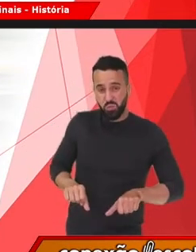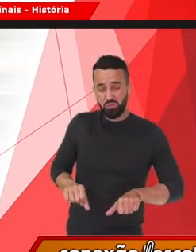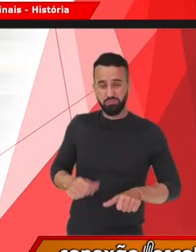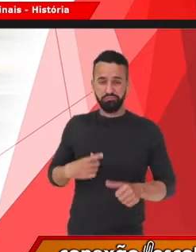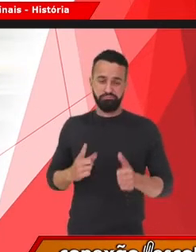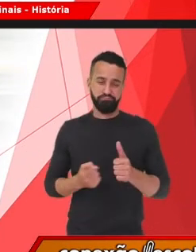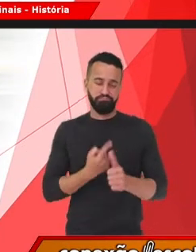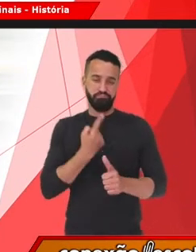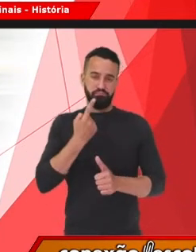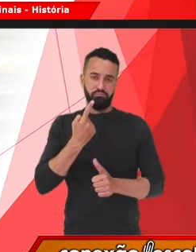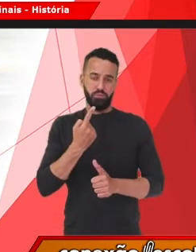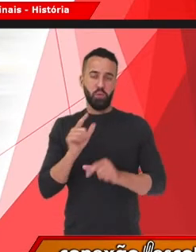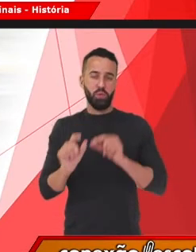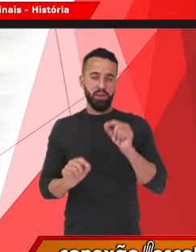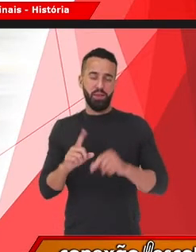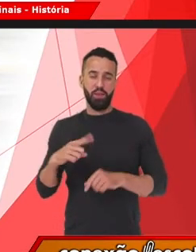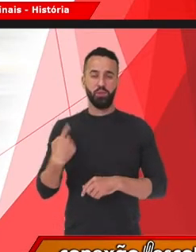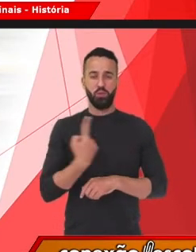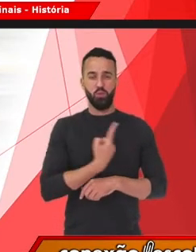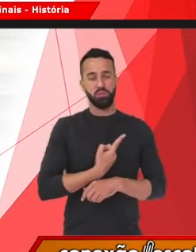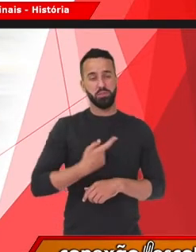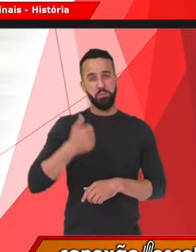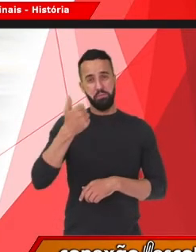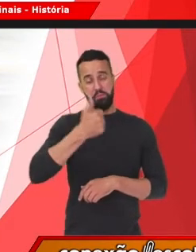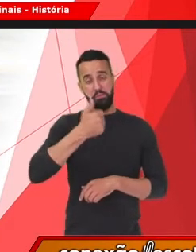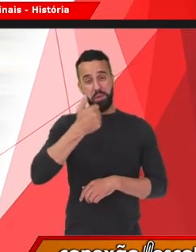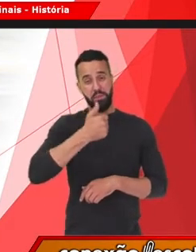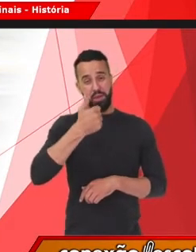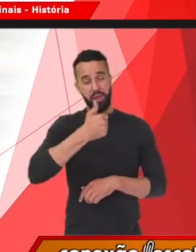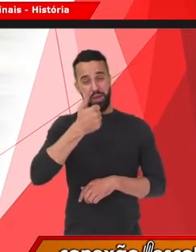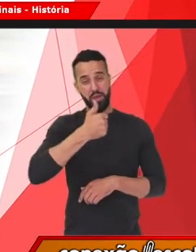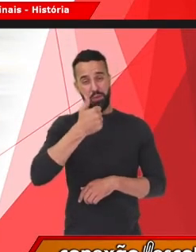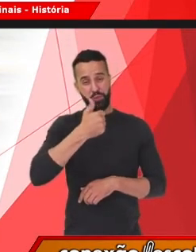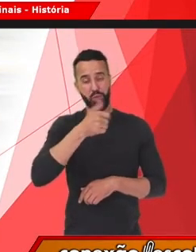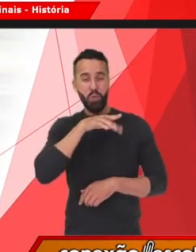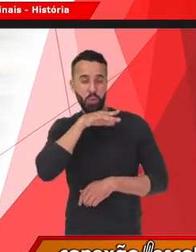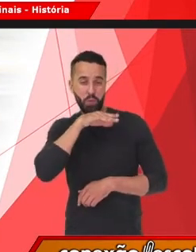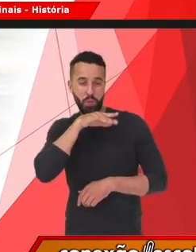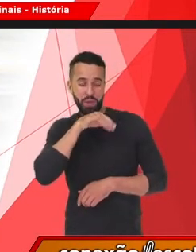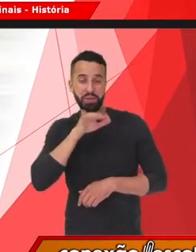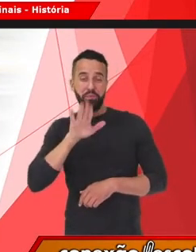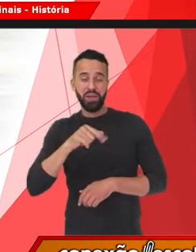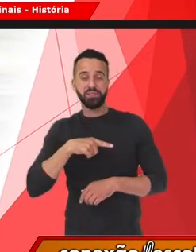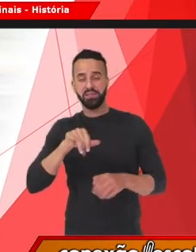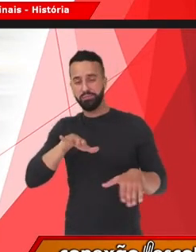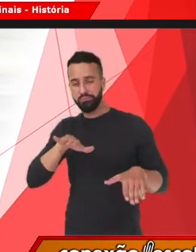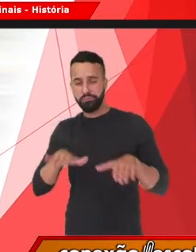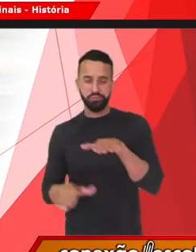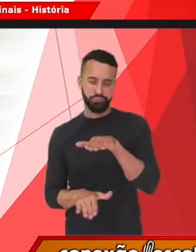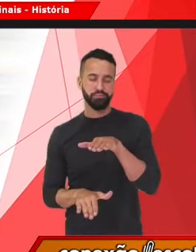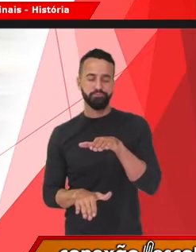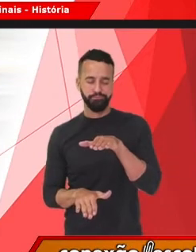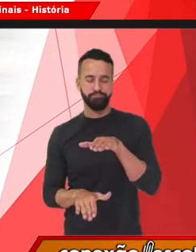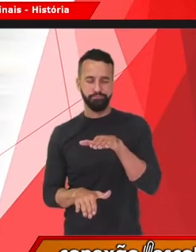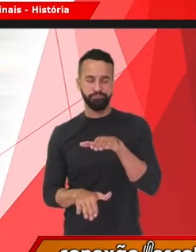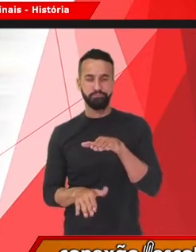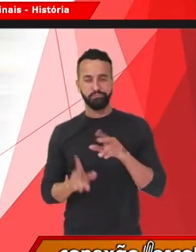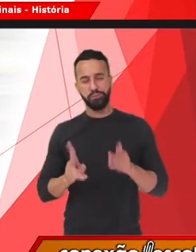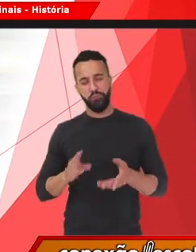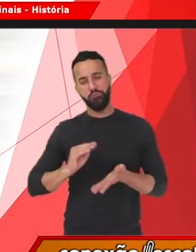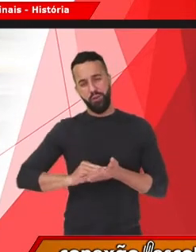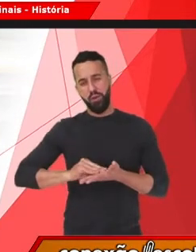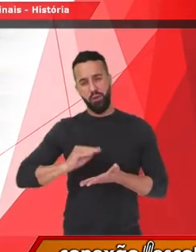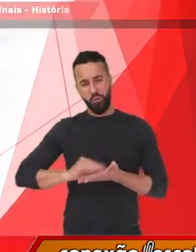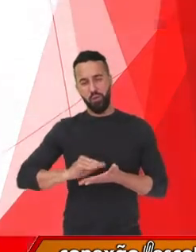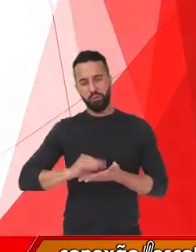outras relações, nós estamos realmente em primeiro, mas nessa questão da desigualdade, nós deixamos muito a